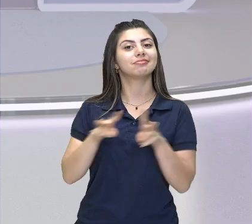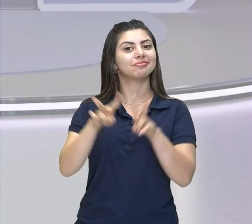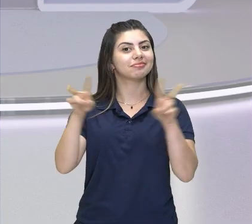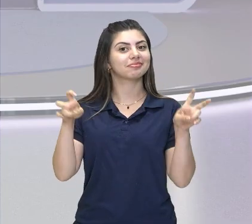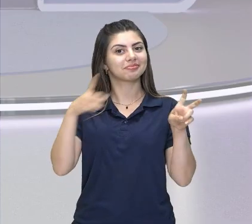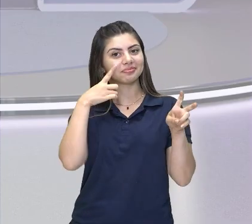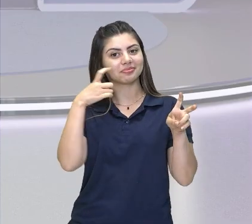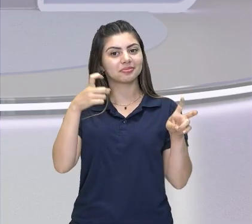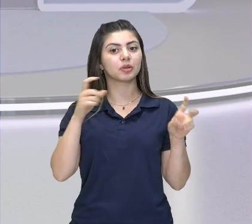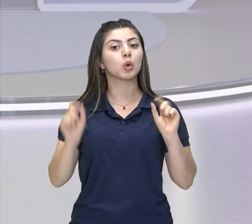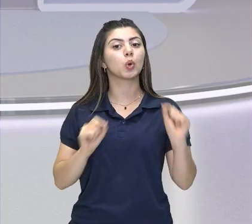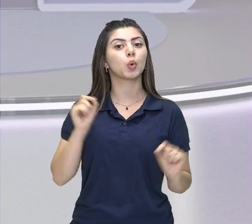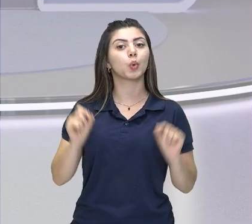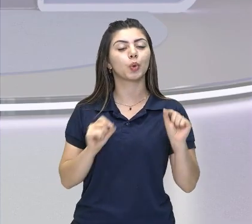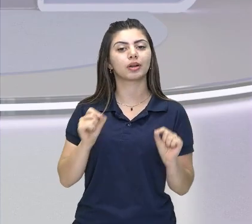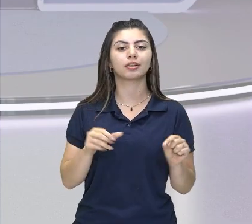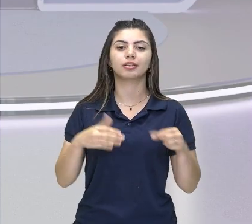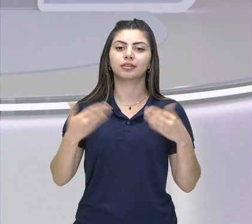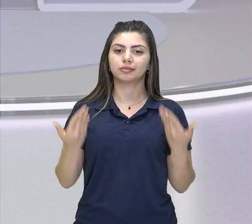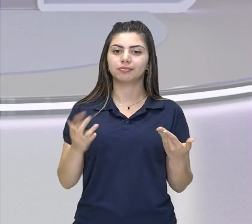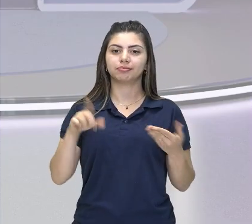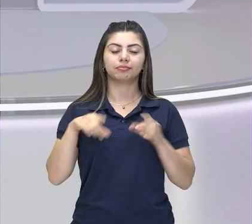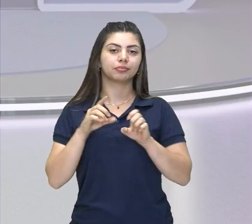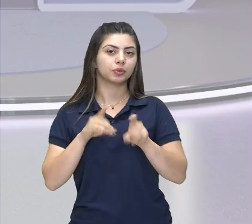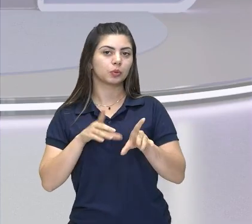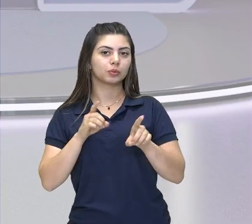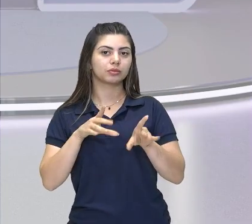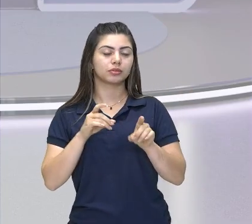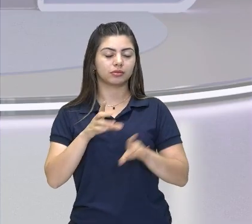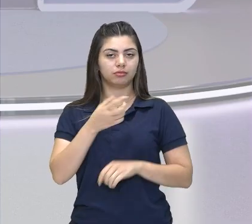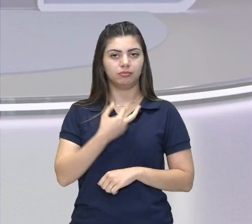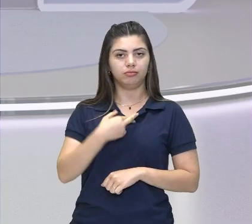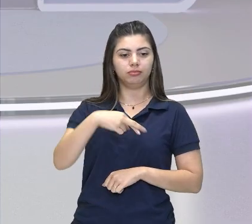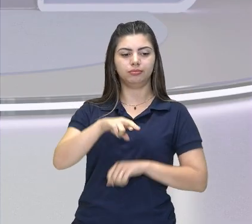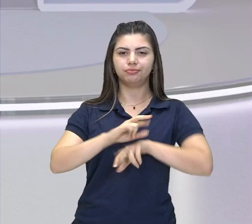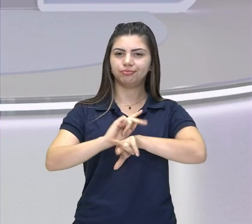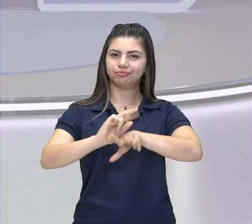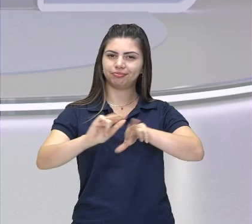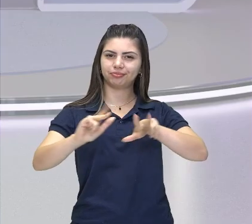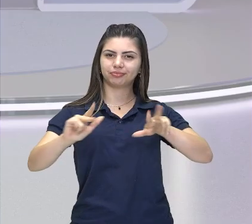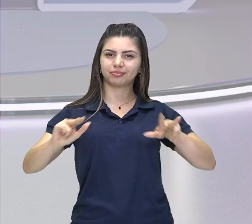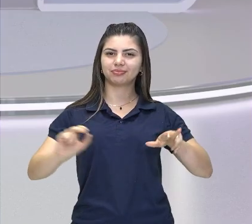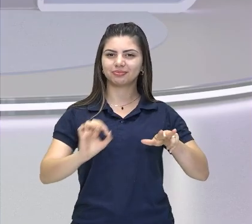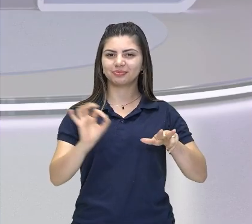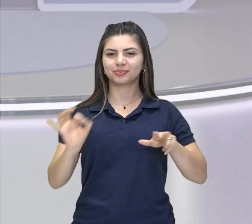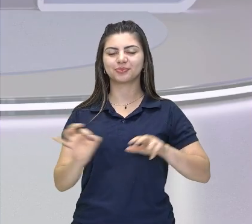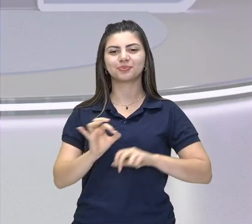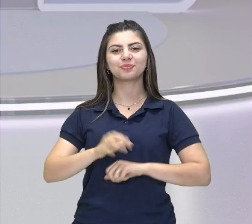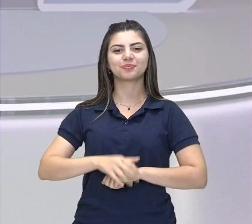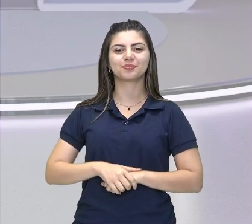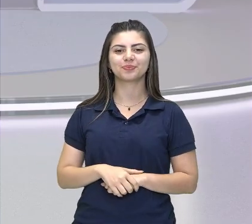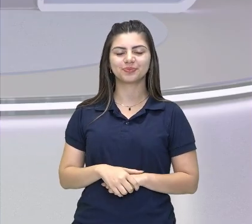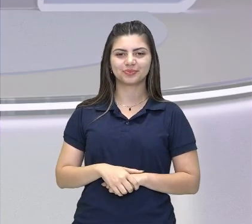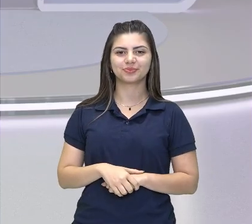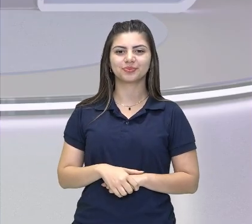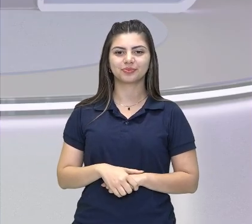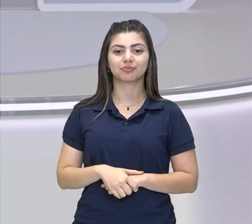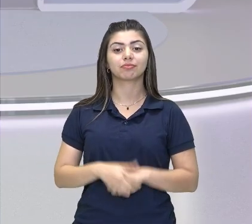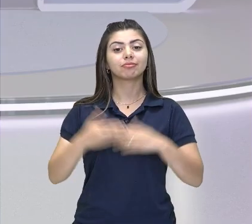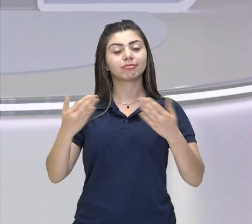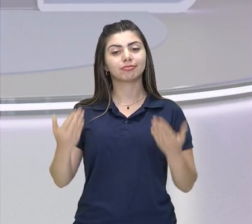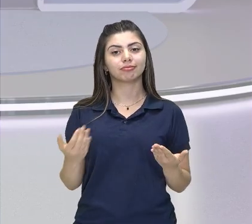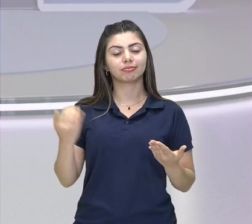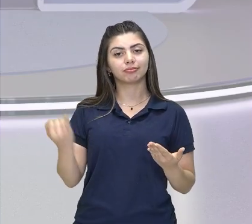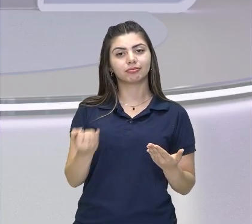interessante que são sobre a doutrina religiosa ou as doutrinas religiosas. É importante